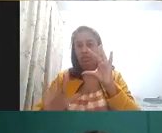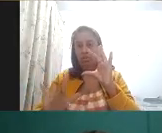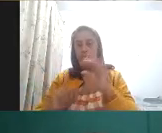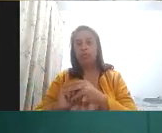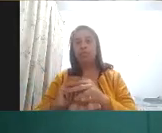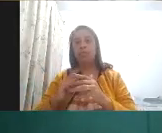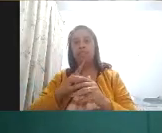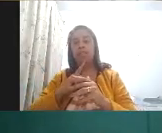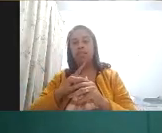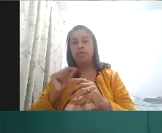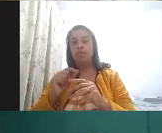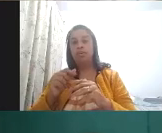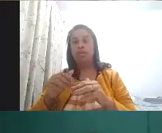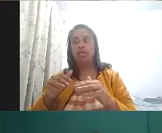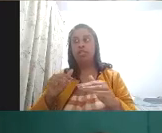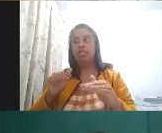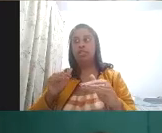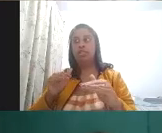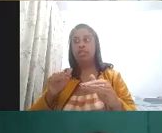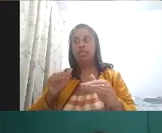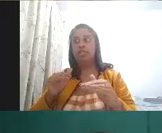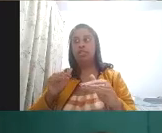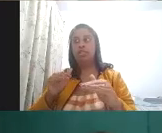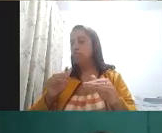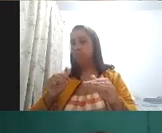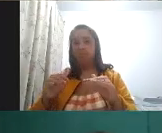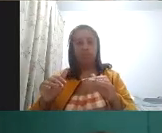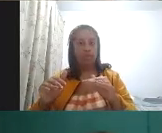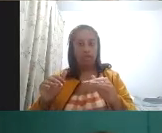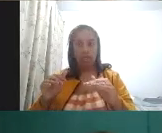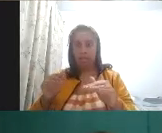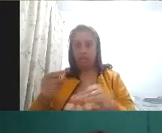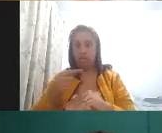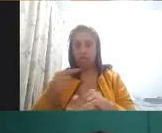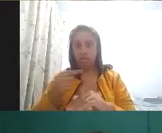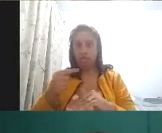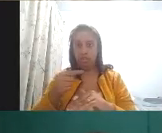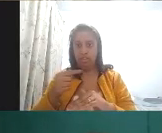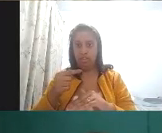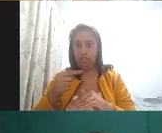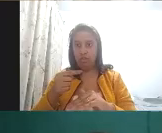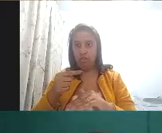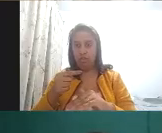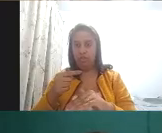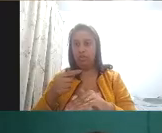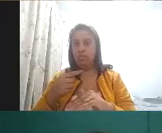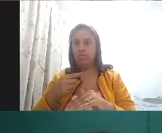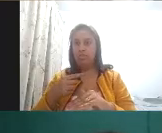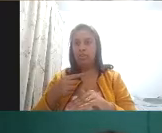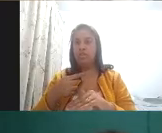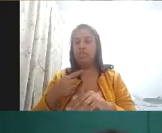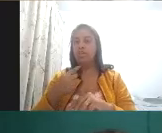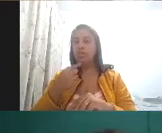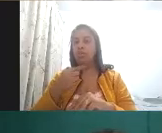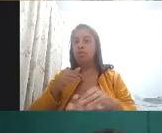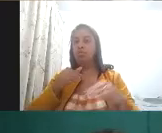pequeno movimento que é chamado de nodding, que é essa flexão e extensão, isso aqui, ó, esse pequeno movimento de